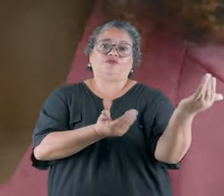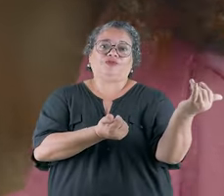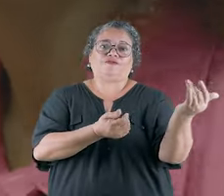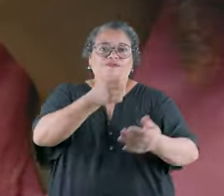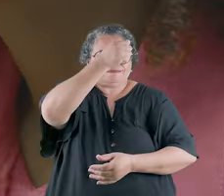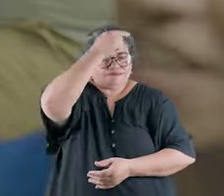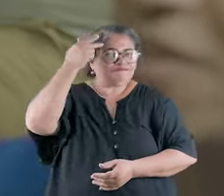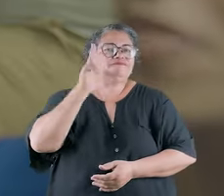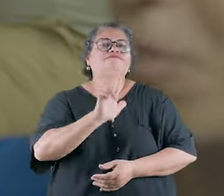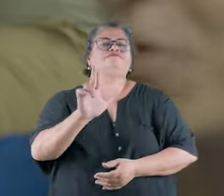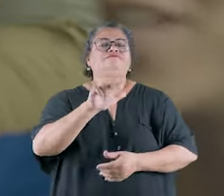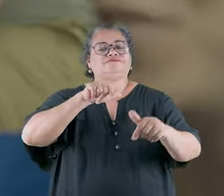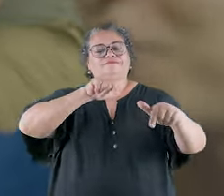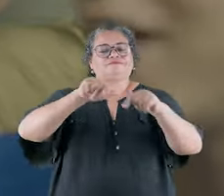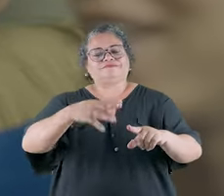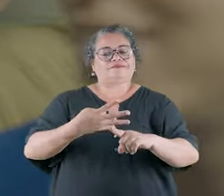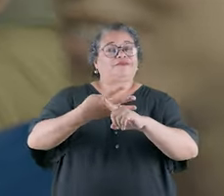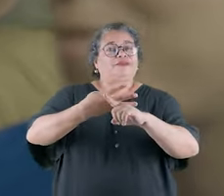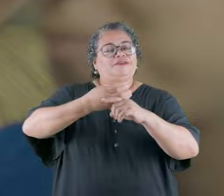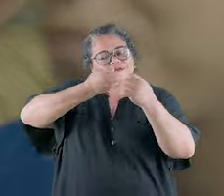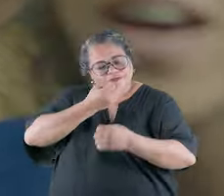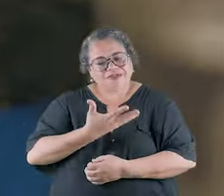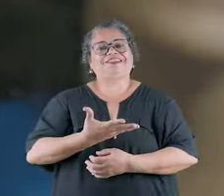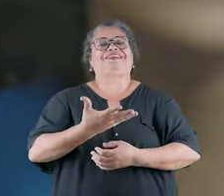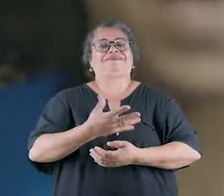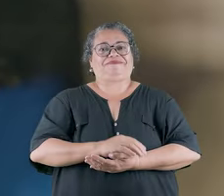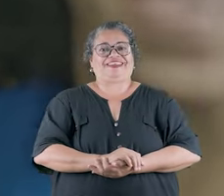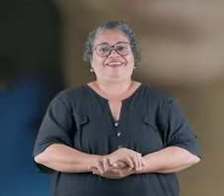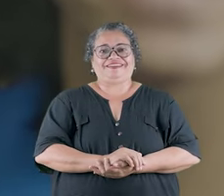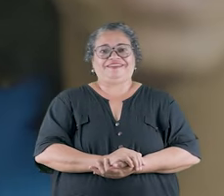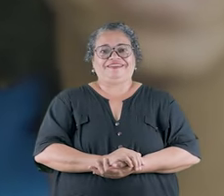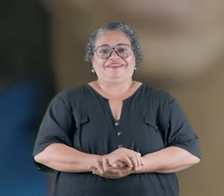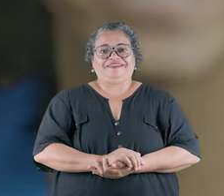nossa juventude. Prefeitura de Uberlândia. Fazer mais. Fazer bem!